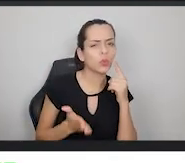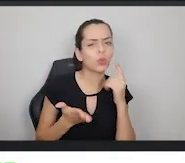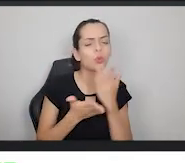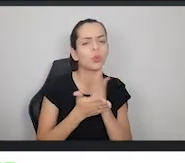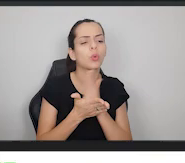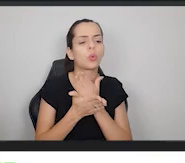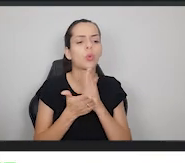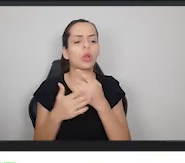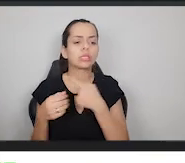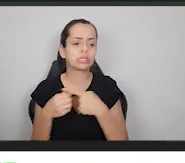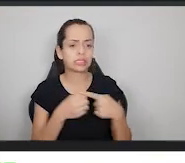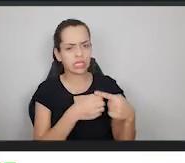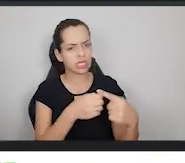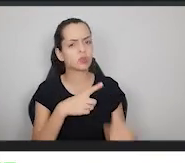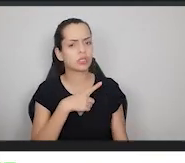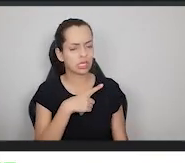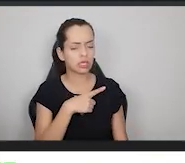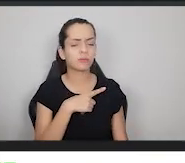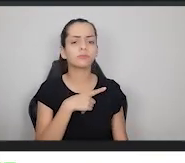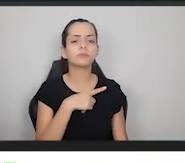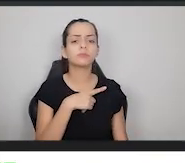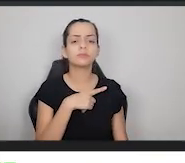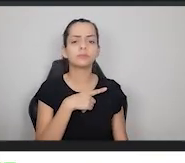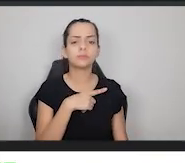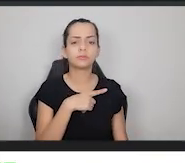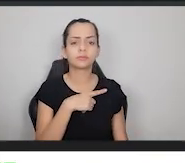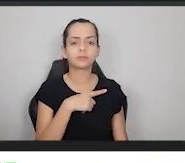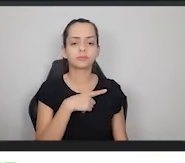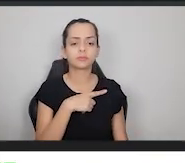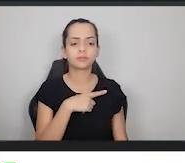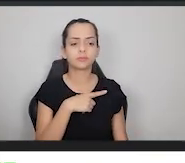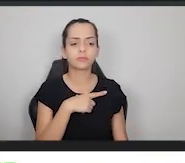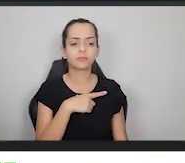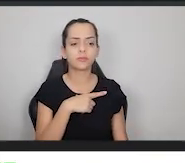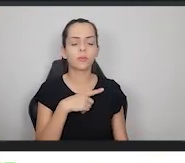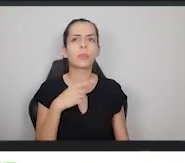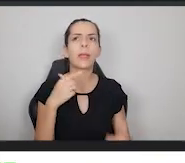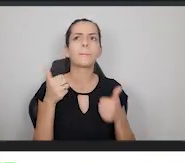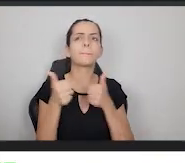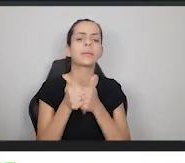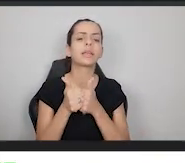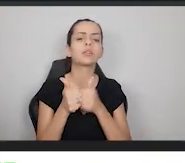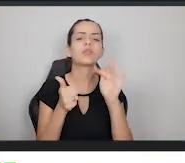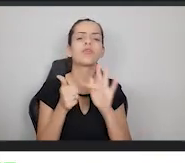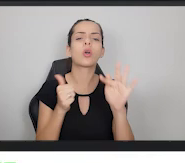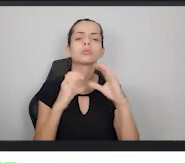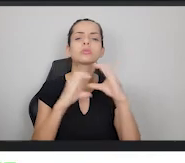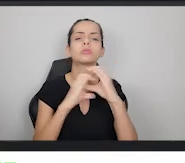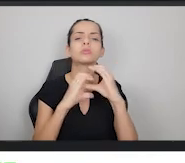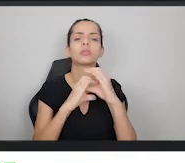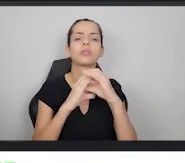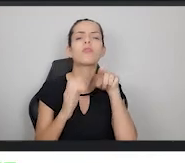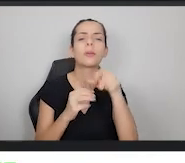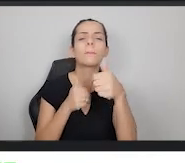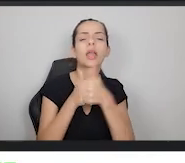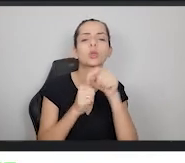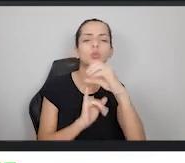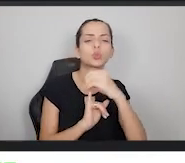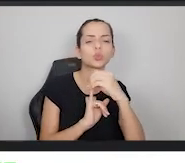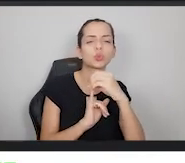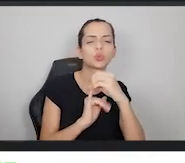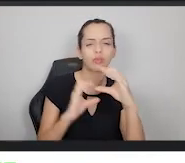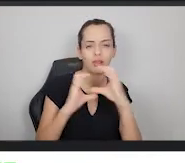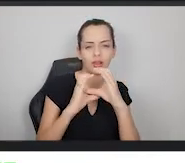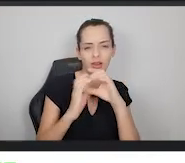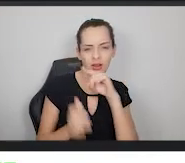sistema interligado de distribuição. Mas aí eu uso o regulador, ele parece um transformador, mas